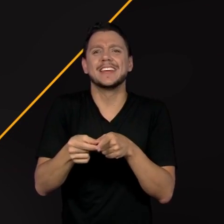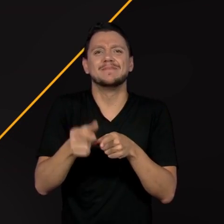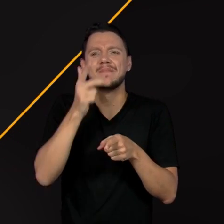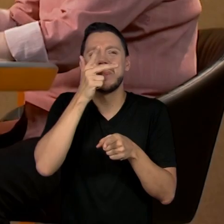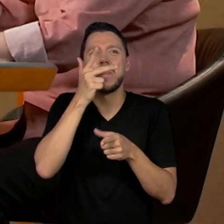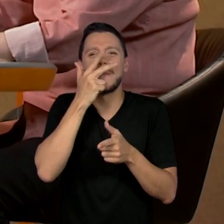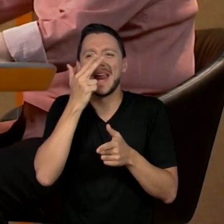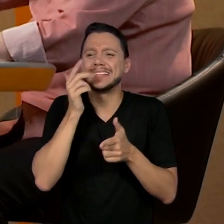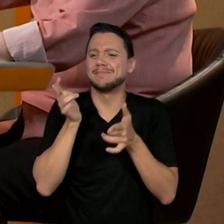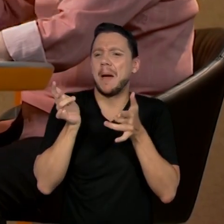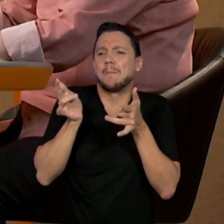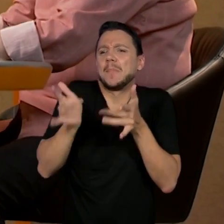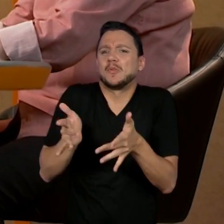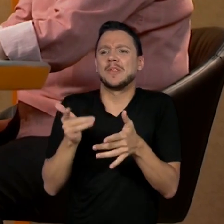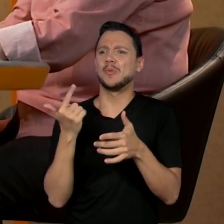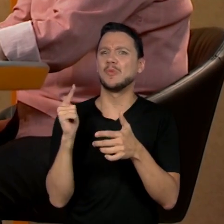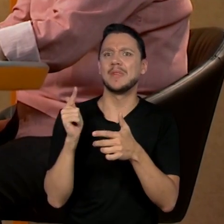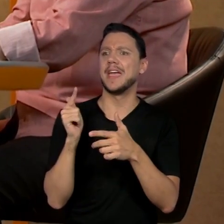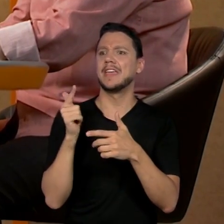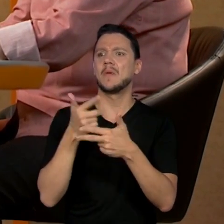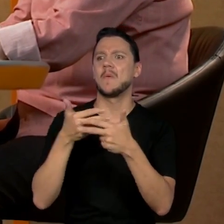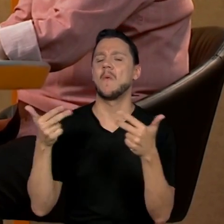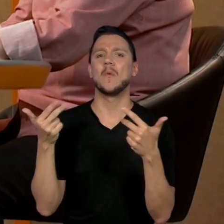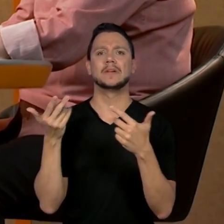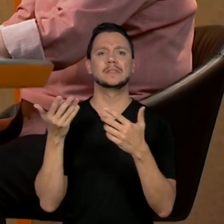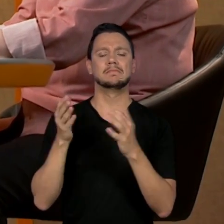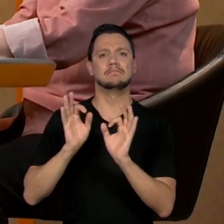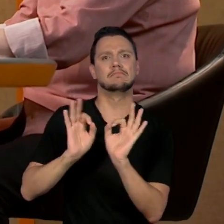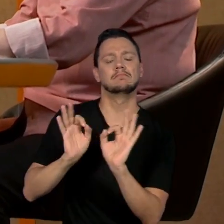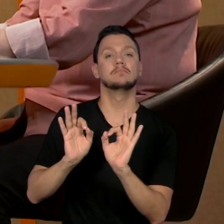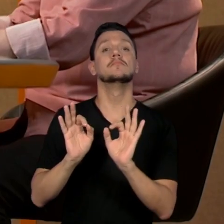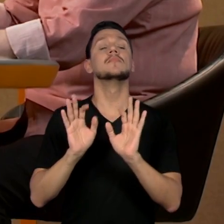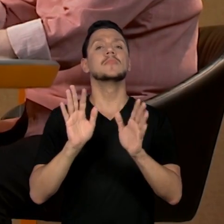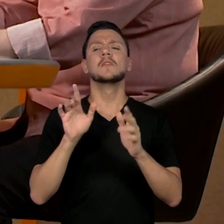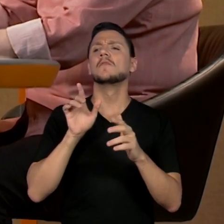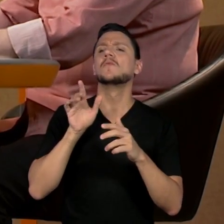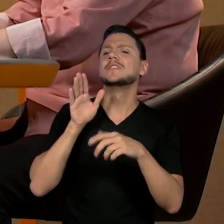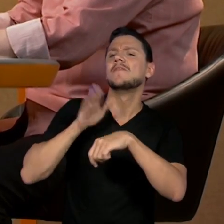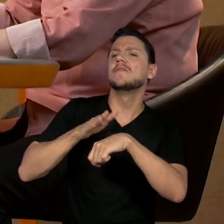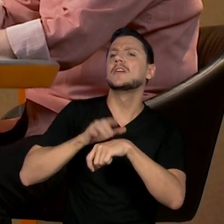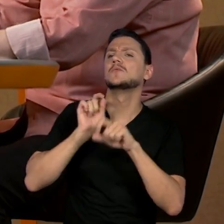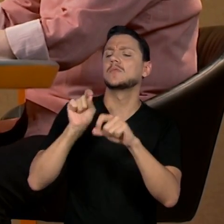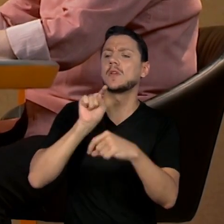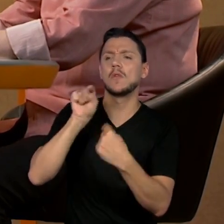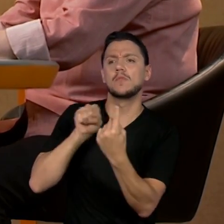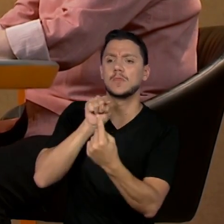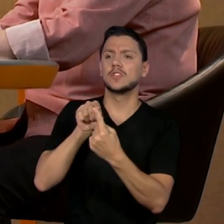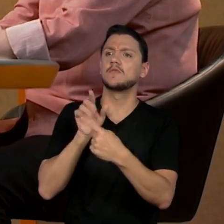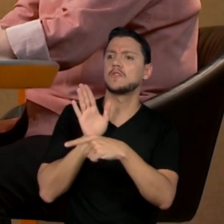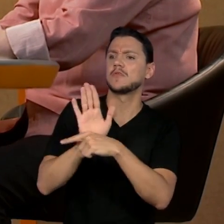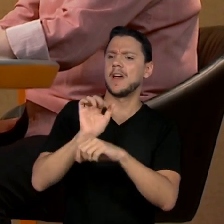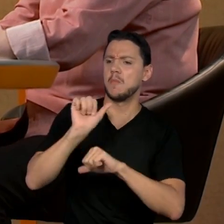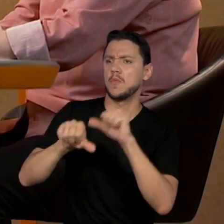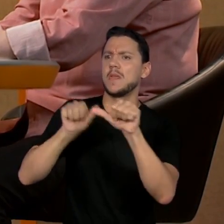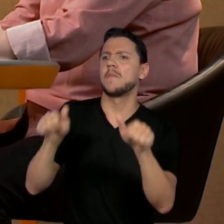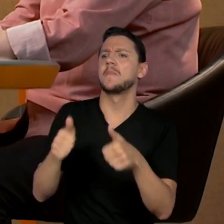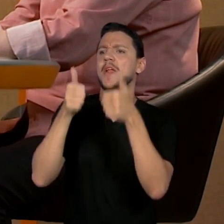abandonada, enfim. O que você fez para mudar o cenário que você encontrou com essa trouxa de roupa e essa mala de